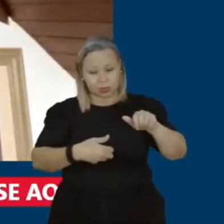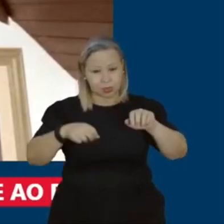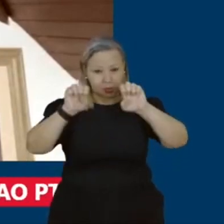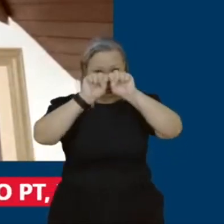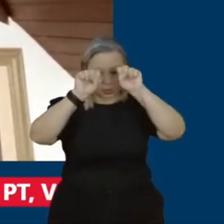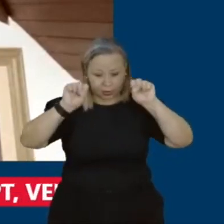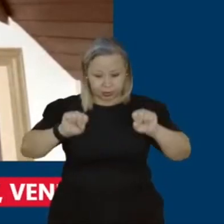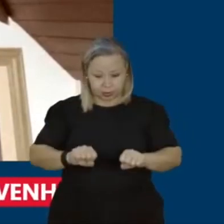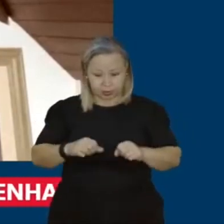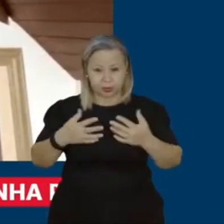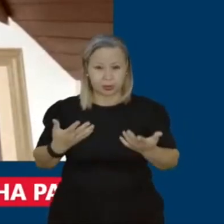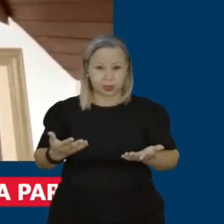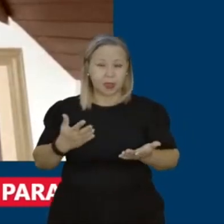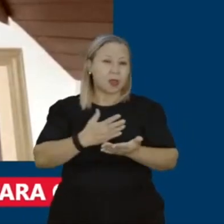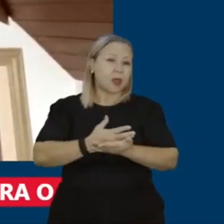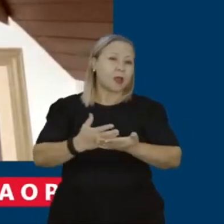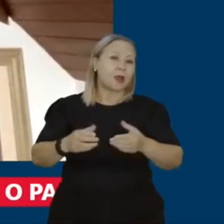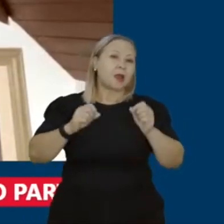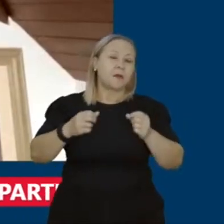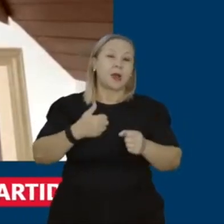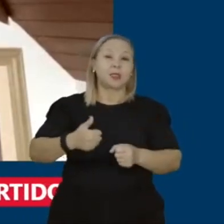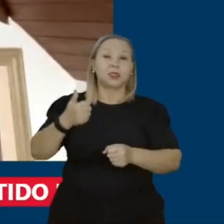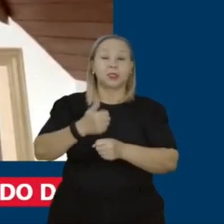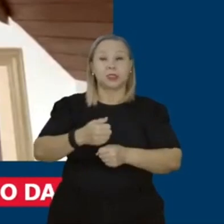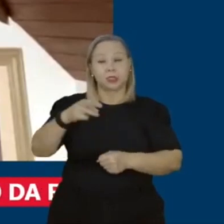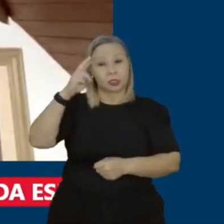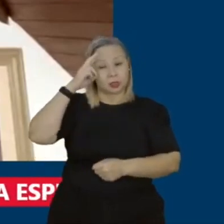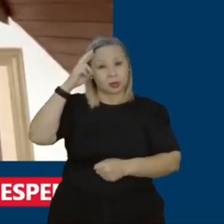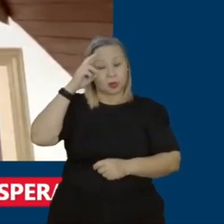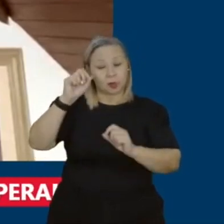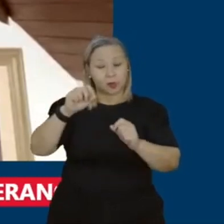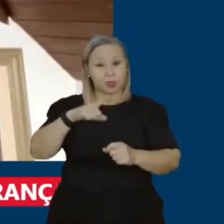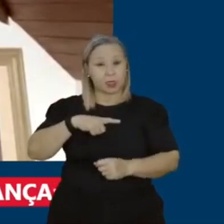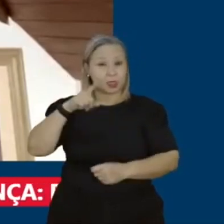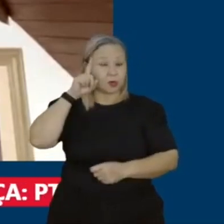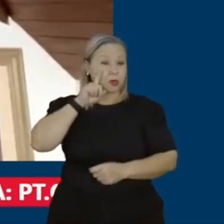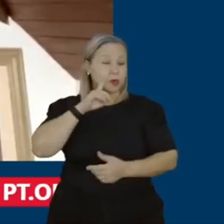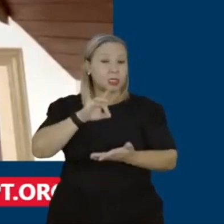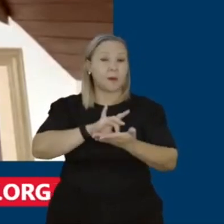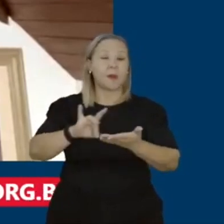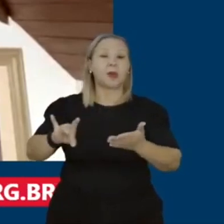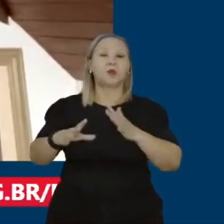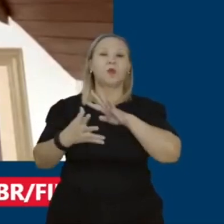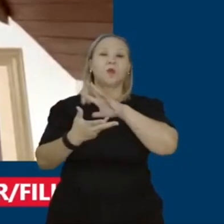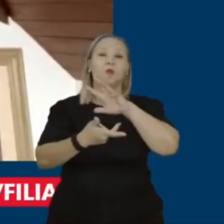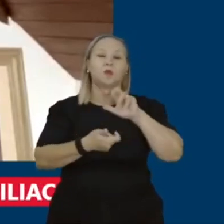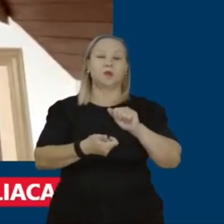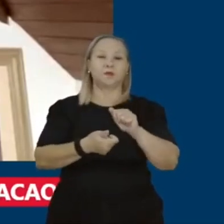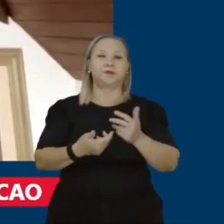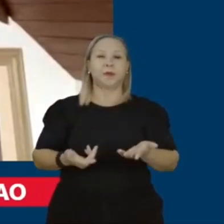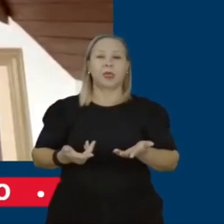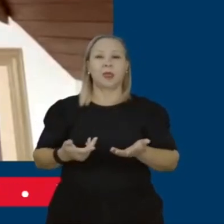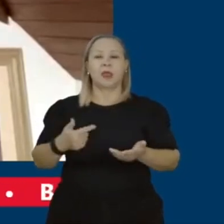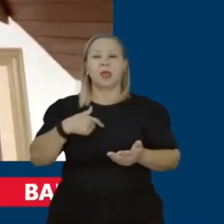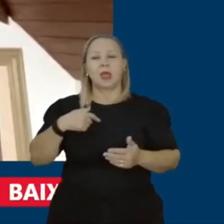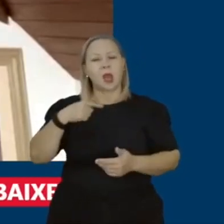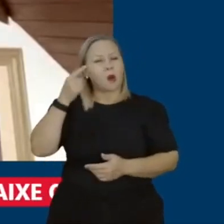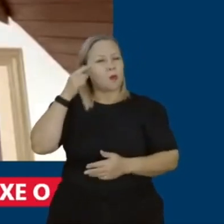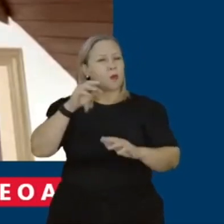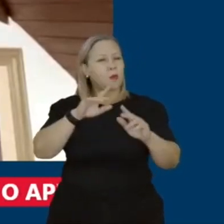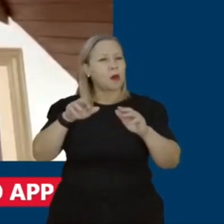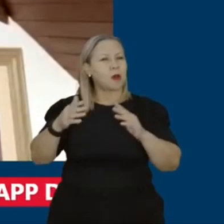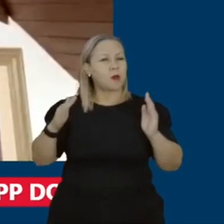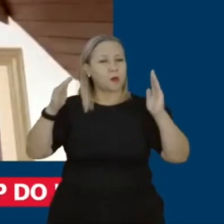capital financeiro a partir do domínio que eles têm sobre os Estados Unidos, é o inimigo do mundo. Eu estou na linha do Papa Francisco.